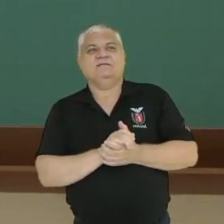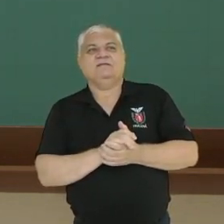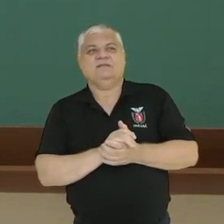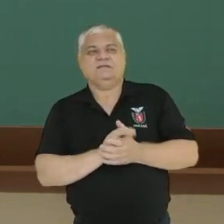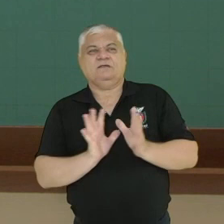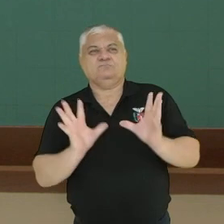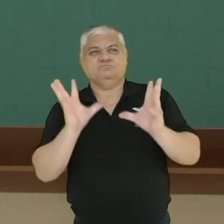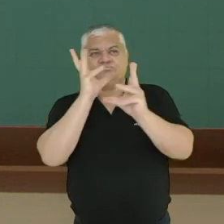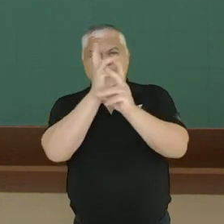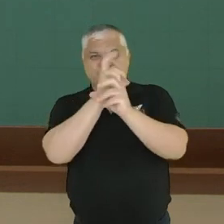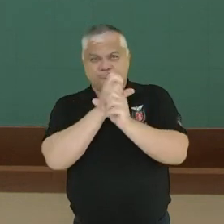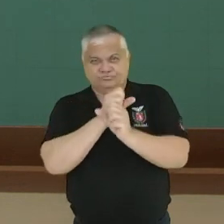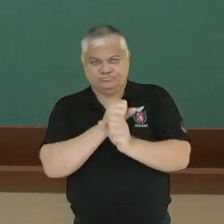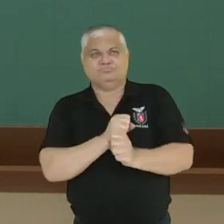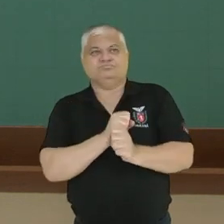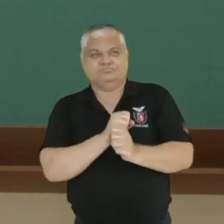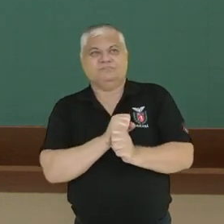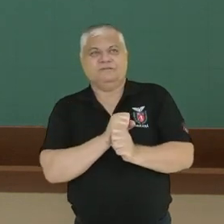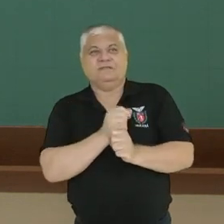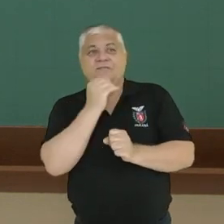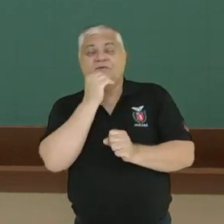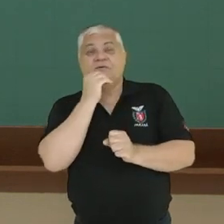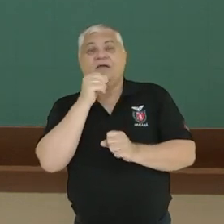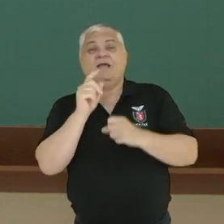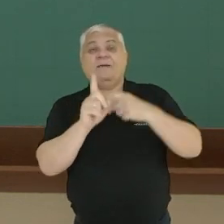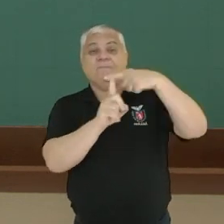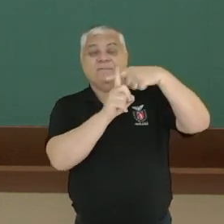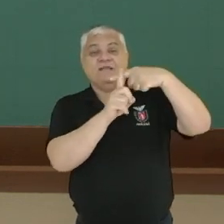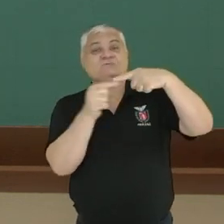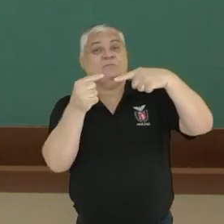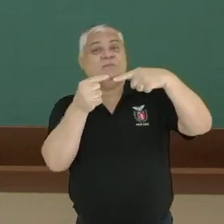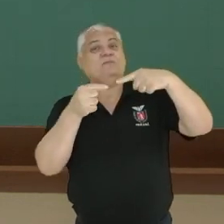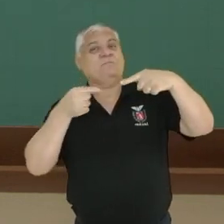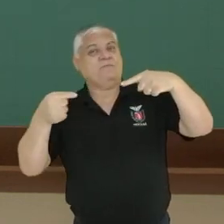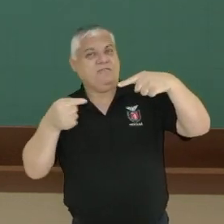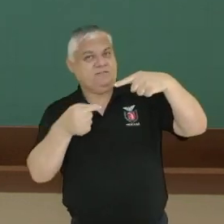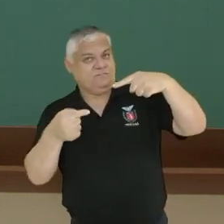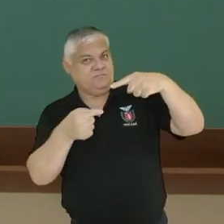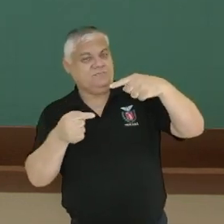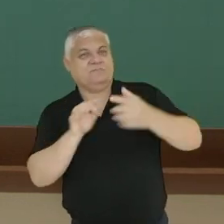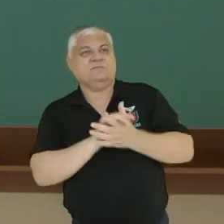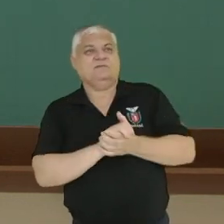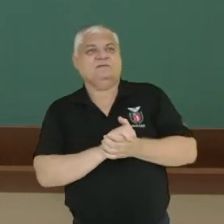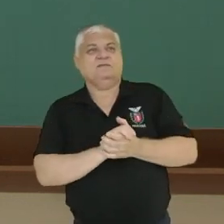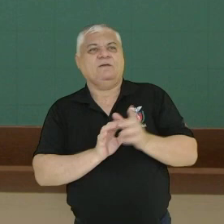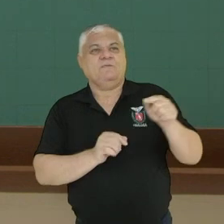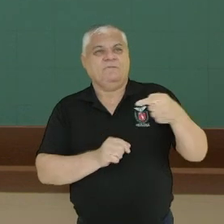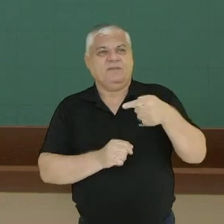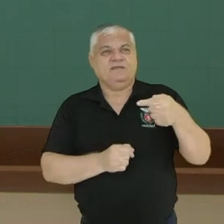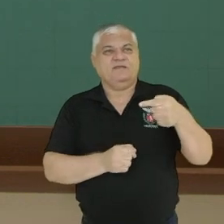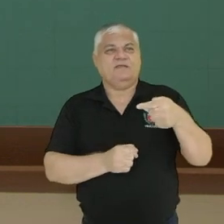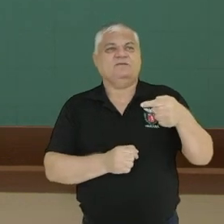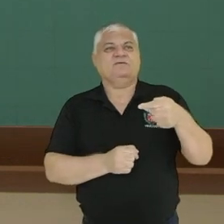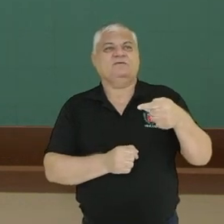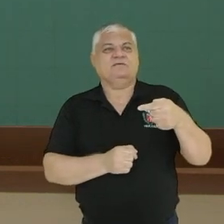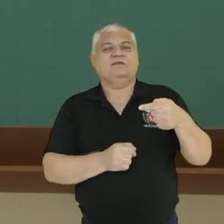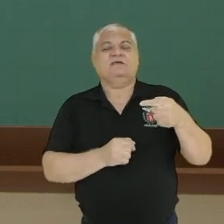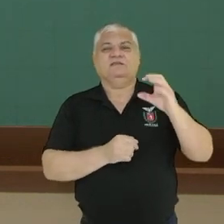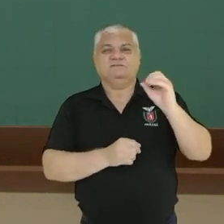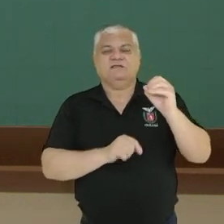realizamos todos os cálculos, principalmente lembrando aqui, pessoal, mais com menos, menos, né? Então, vai ficar